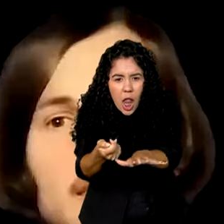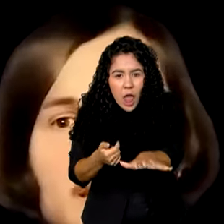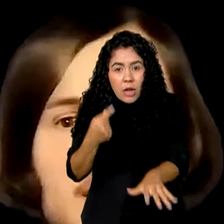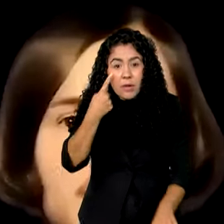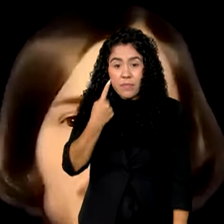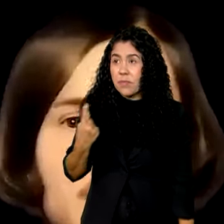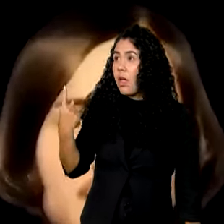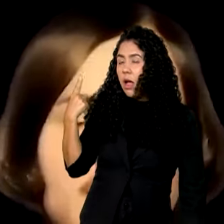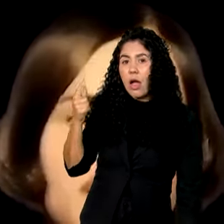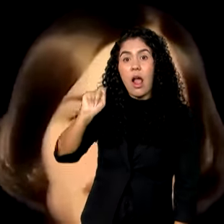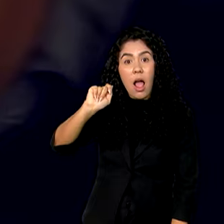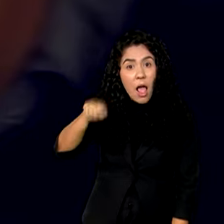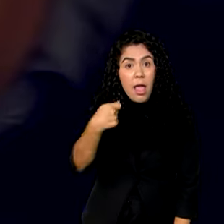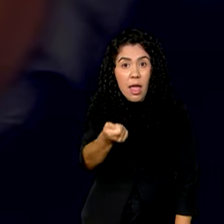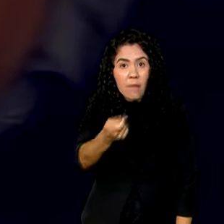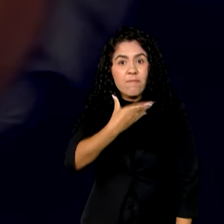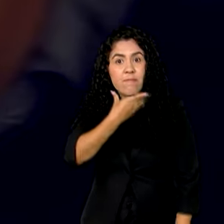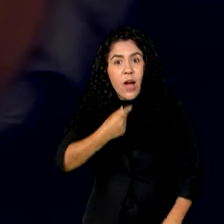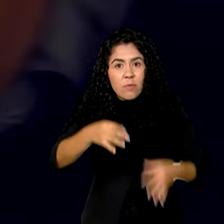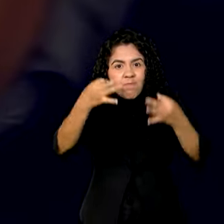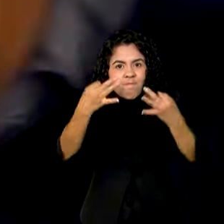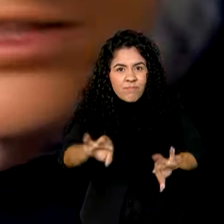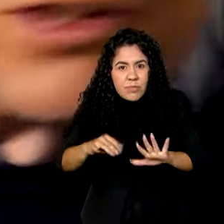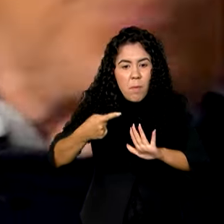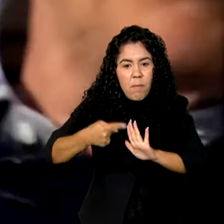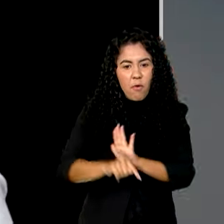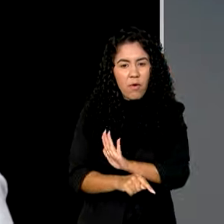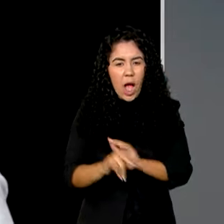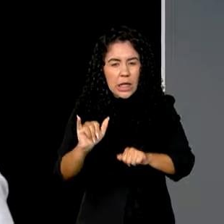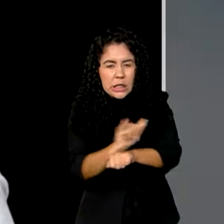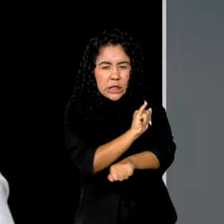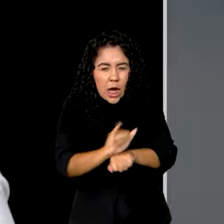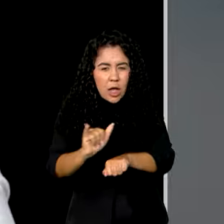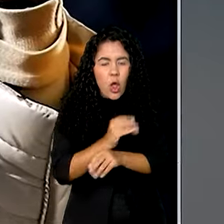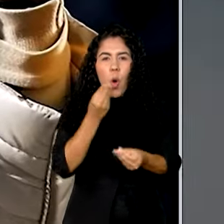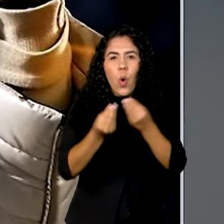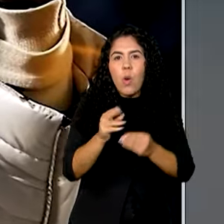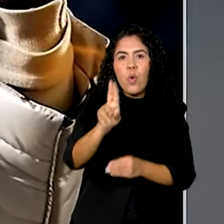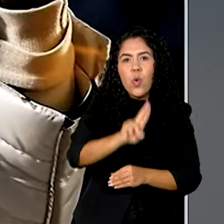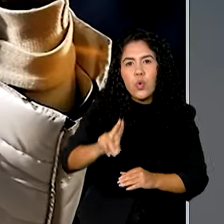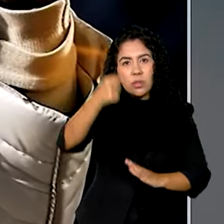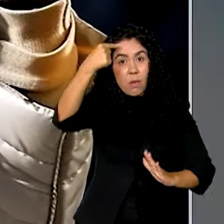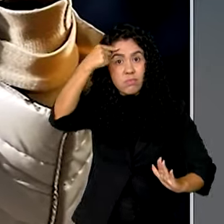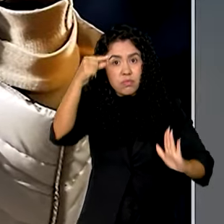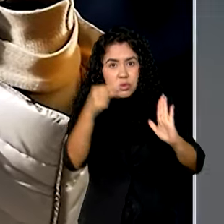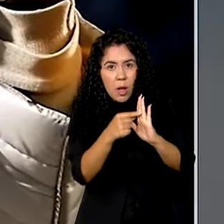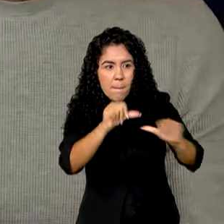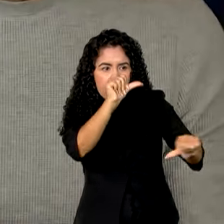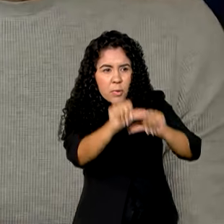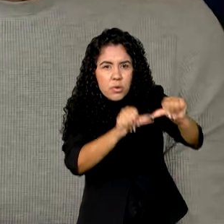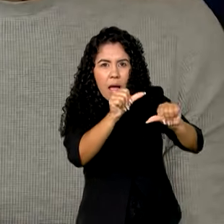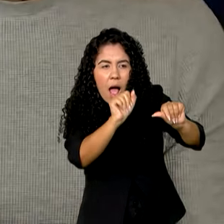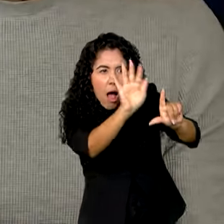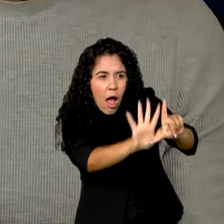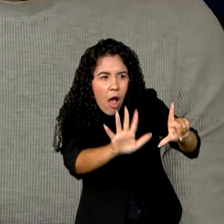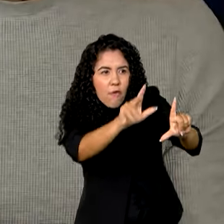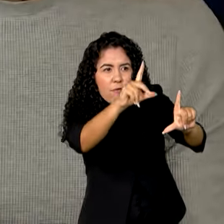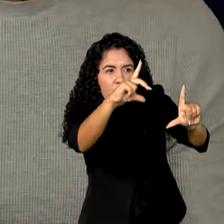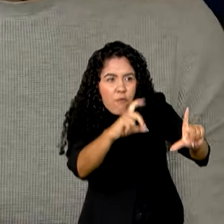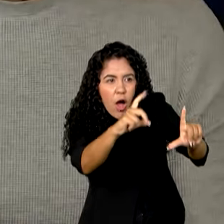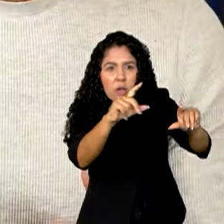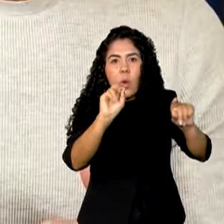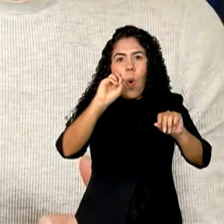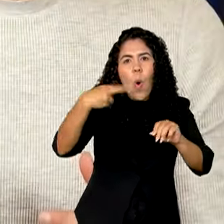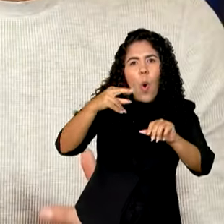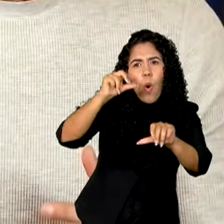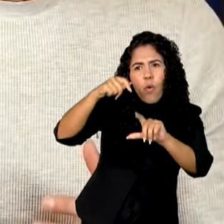traduzido como falsificação profunda a técnica utiliza a inteligência artificial para adulterar fotos ou vídeos de forma a